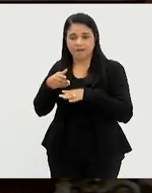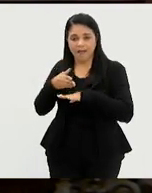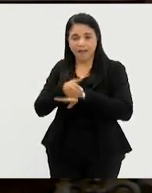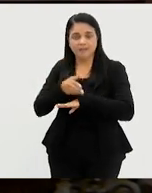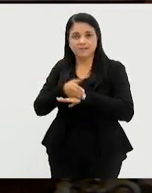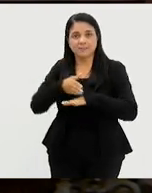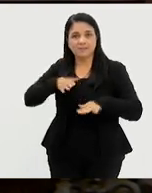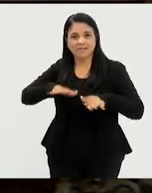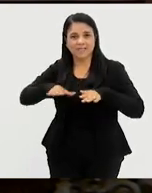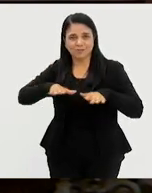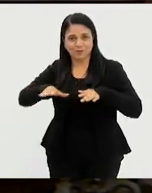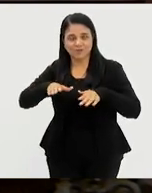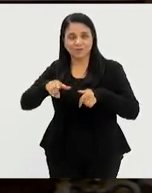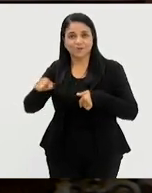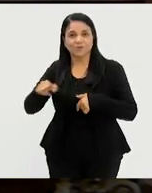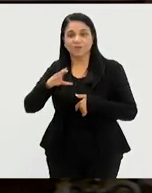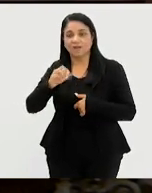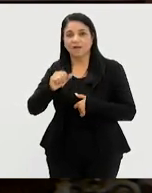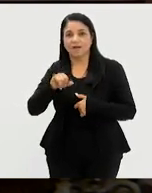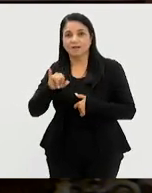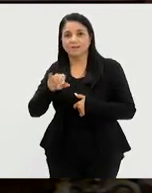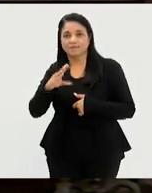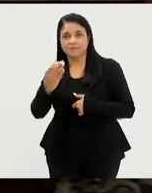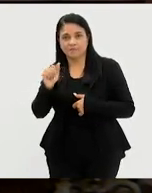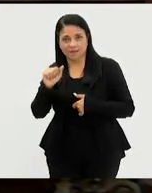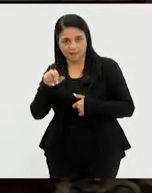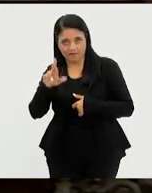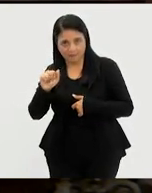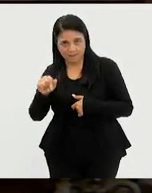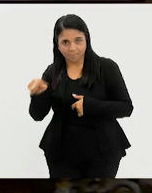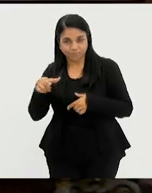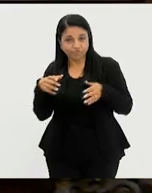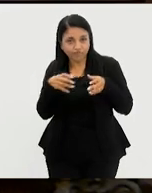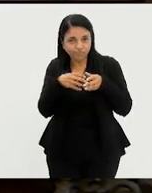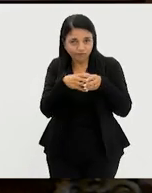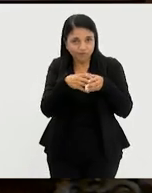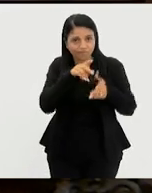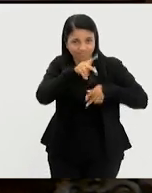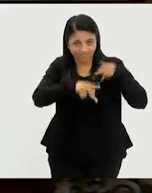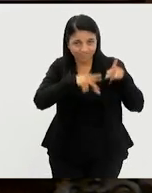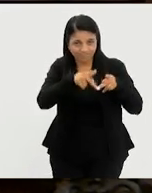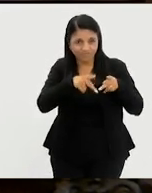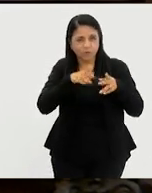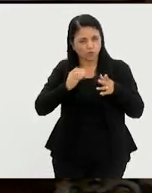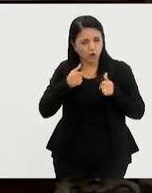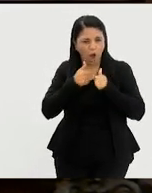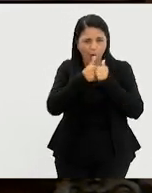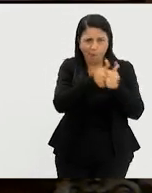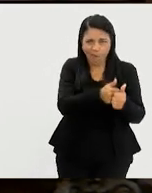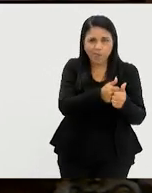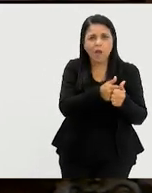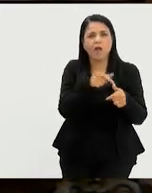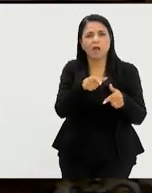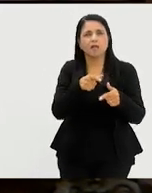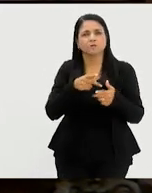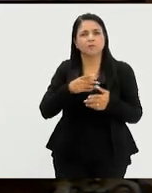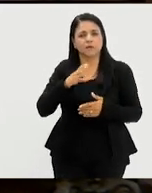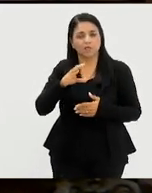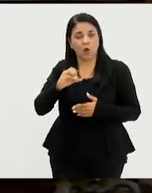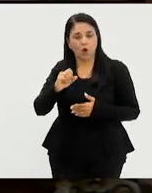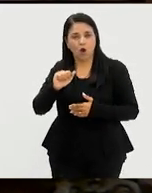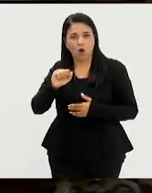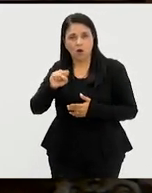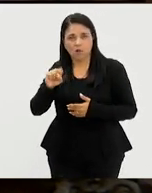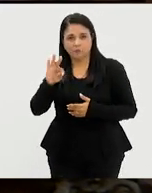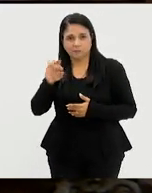praias eu tenho acompanhado A Luta dos Caiçaras lá na Costa Verde há muito tempo temos diversos parceiros como